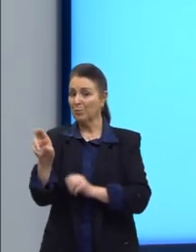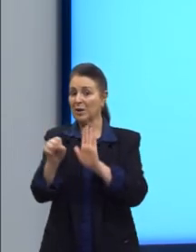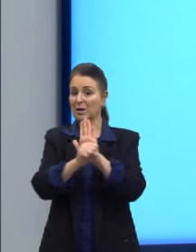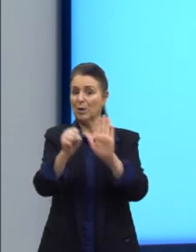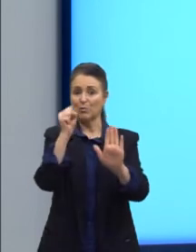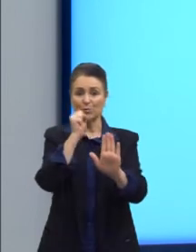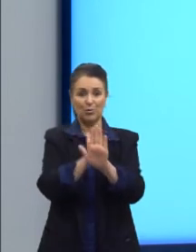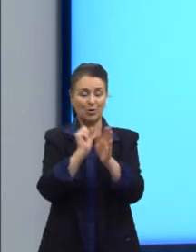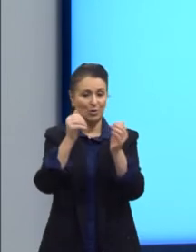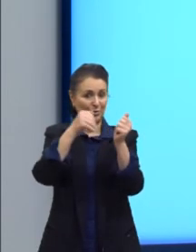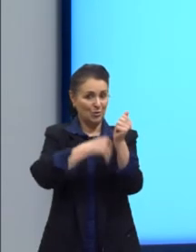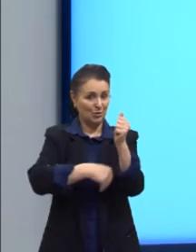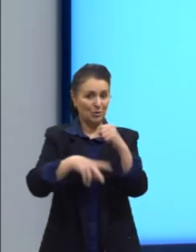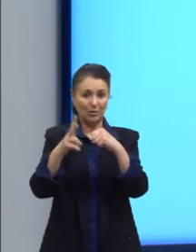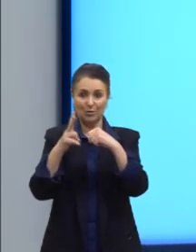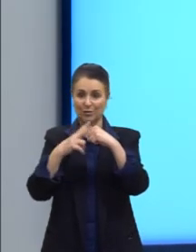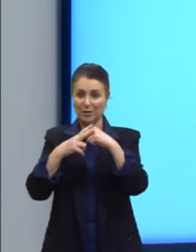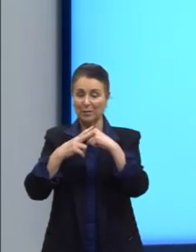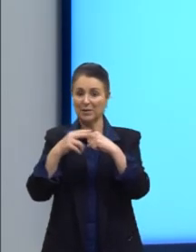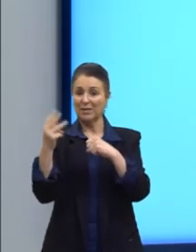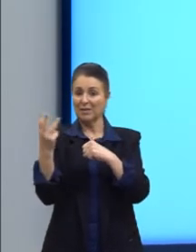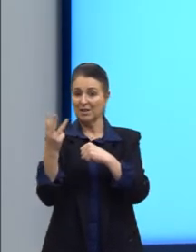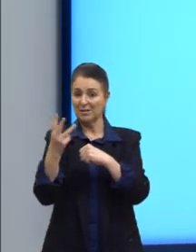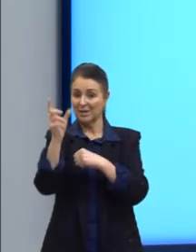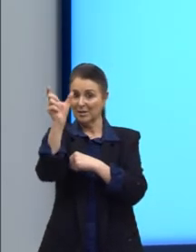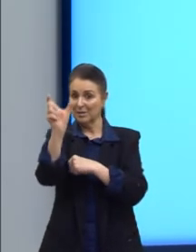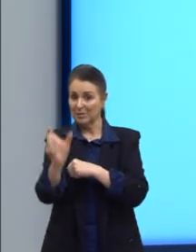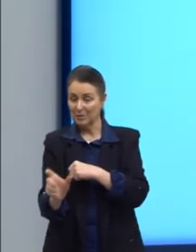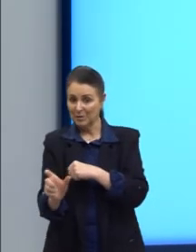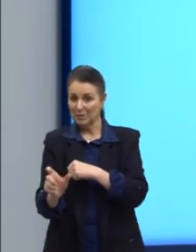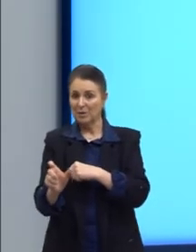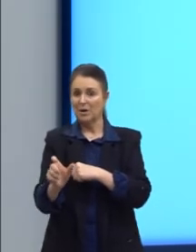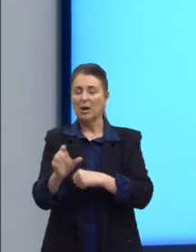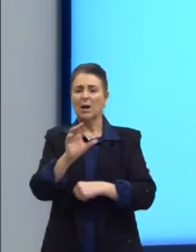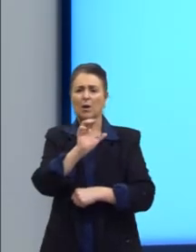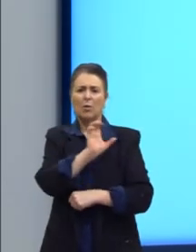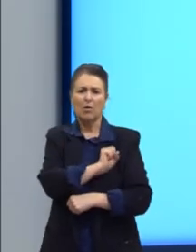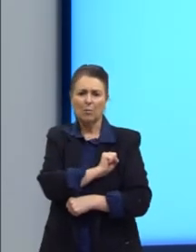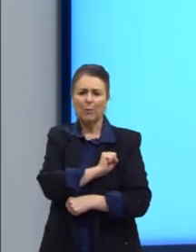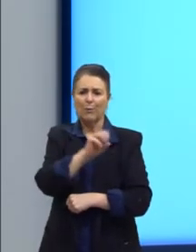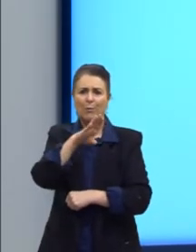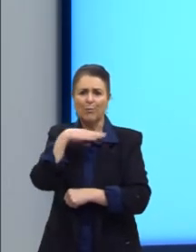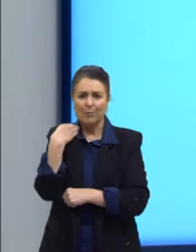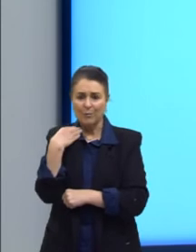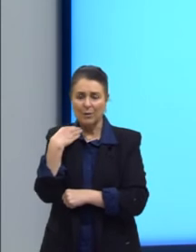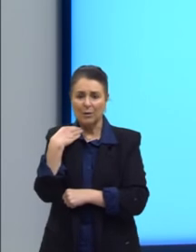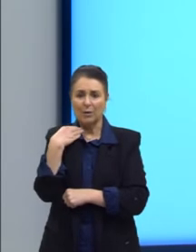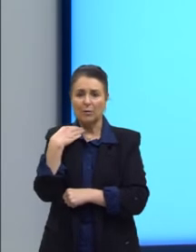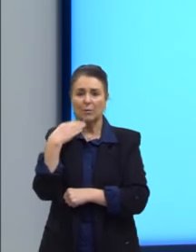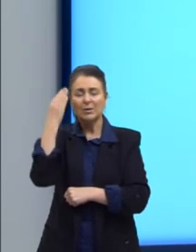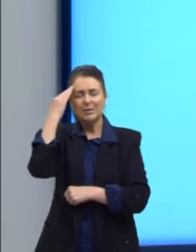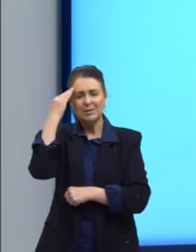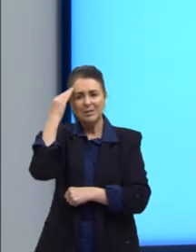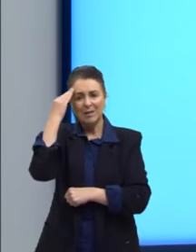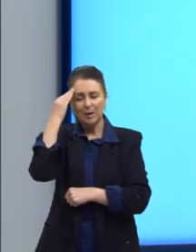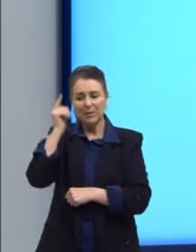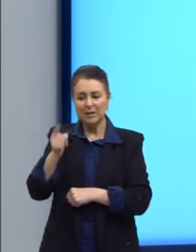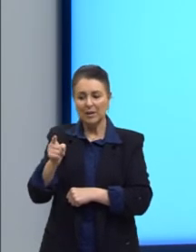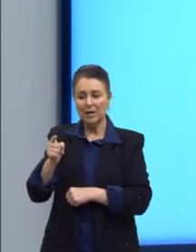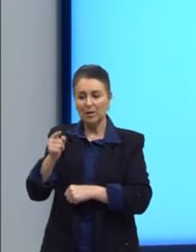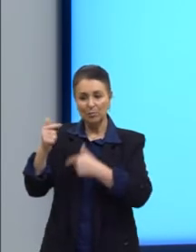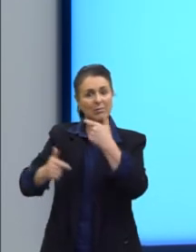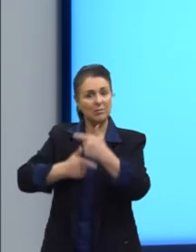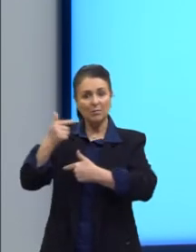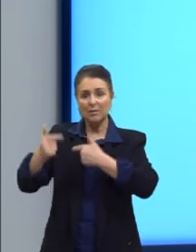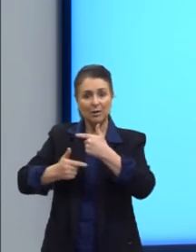que está oculto nos verbos em terceira pessoa como amou um morreu e a gente sabe que ele é um operário